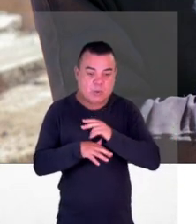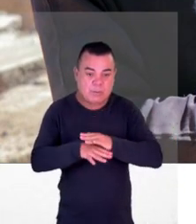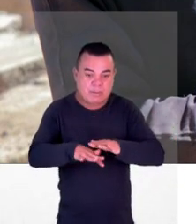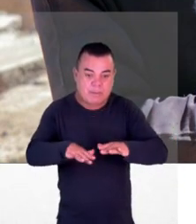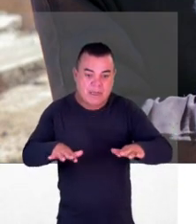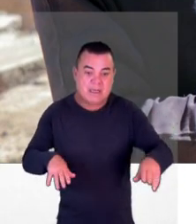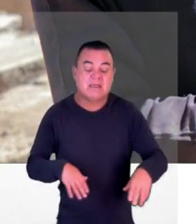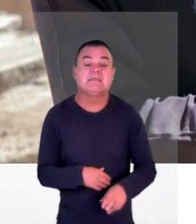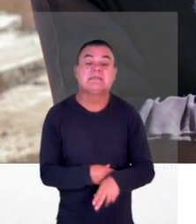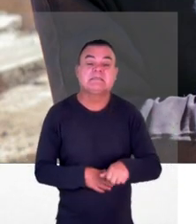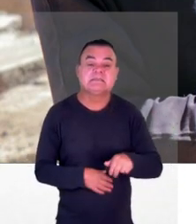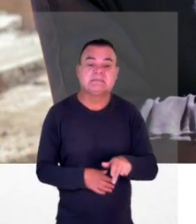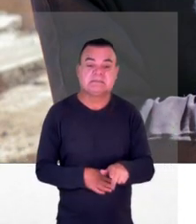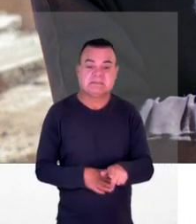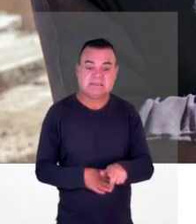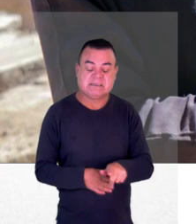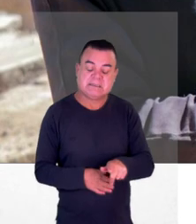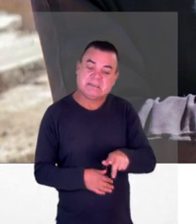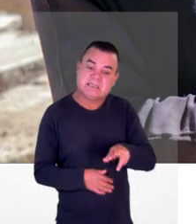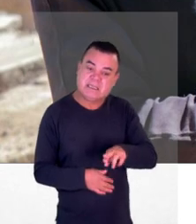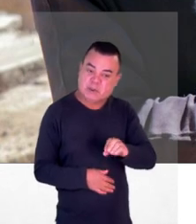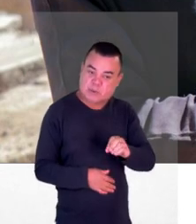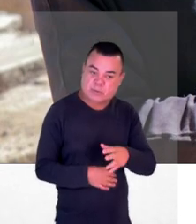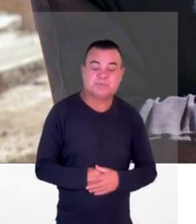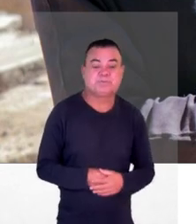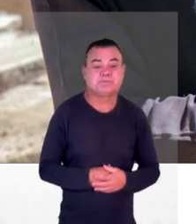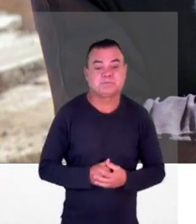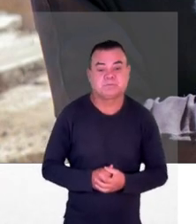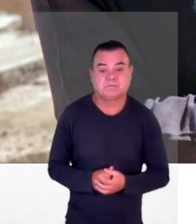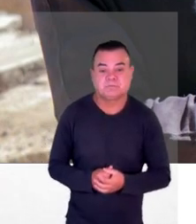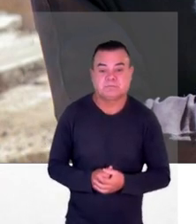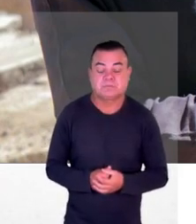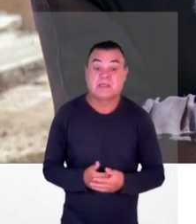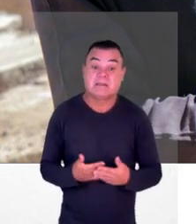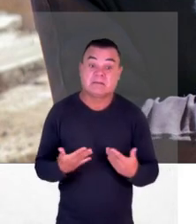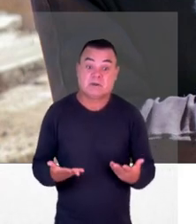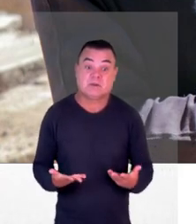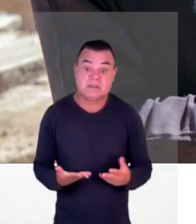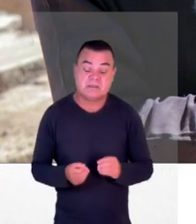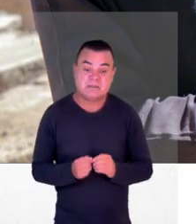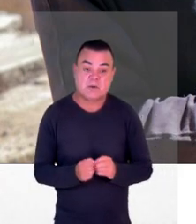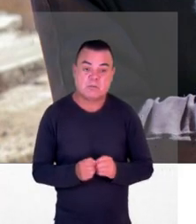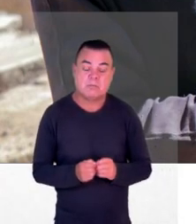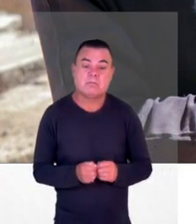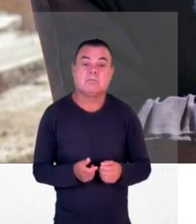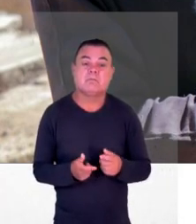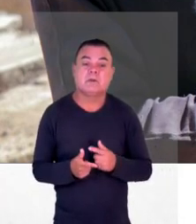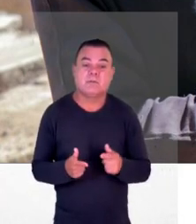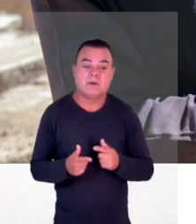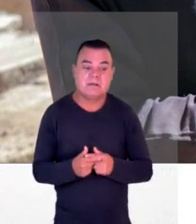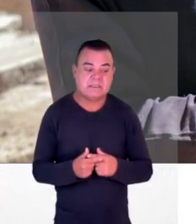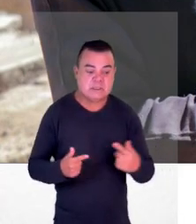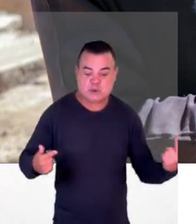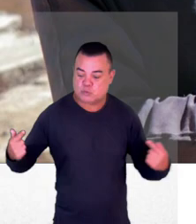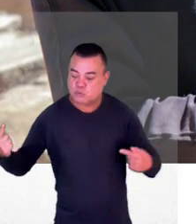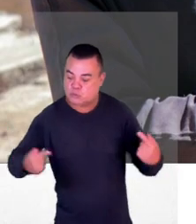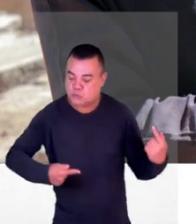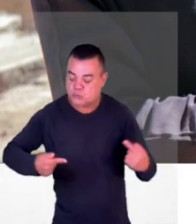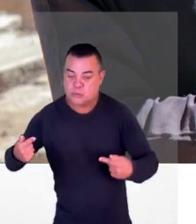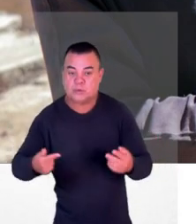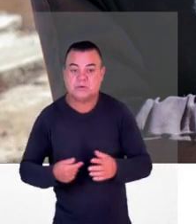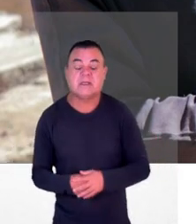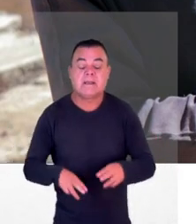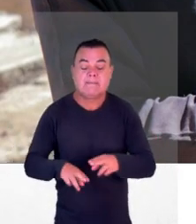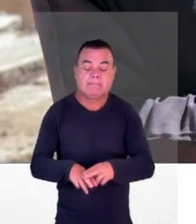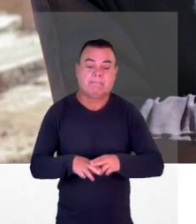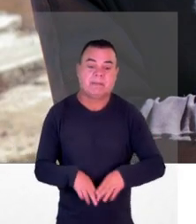lê subjaz a esse conflito né é uma uma uma questão de disputa pelo Mar